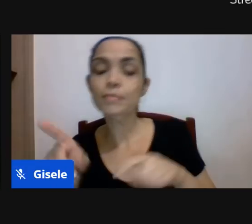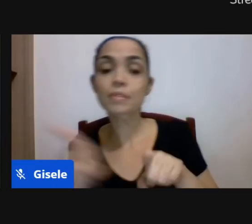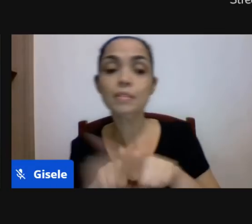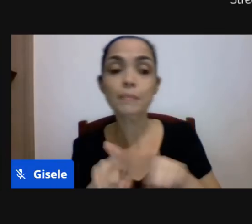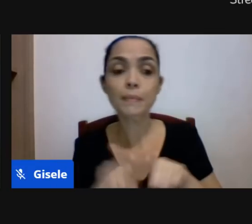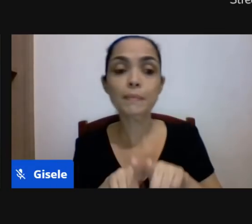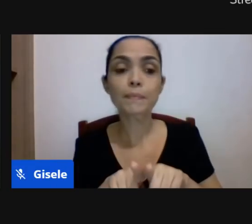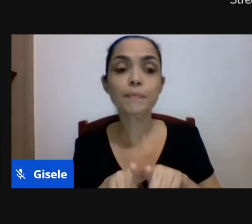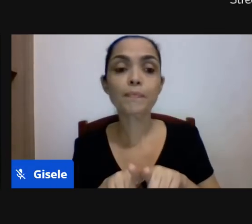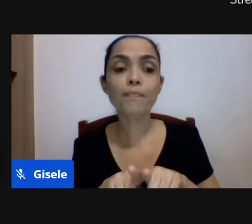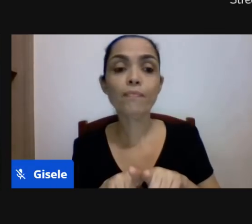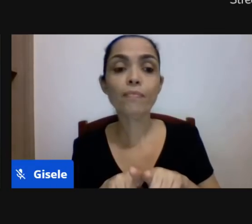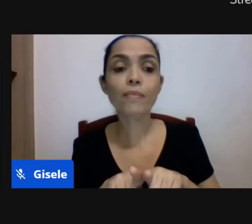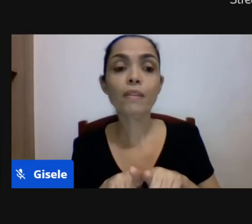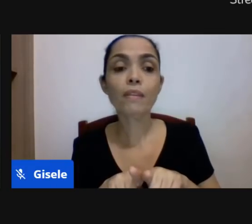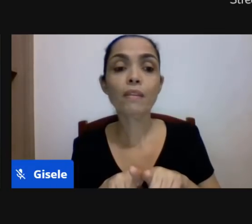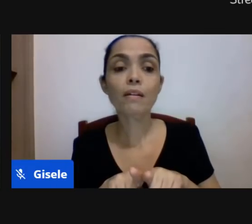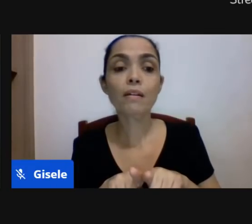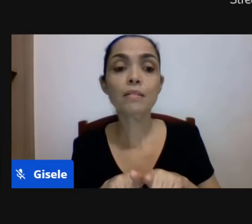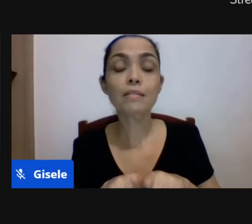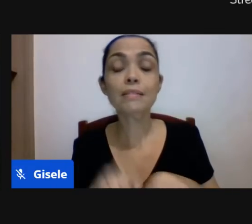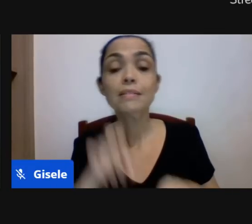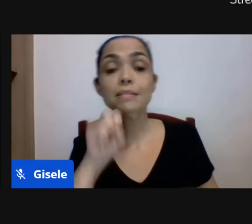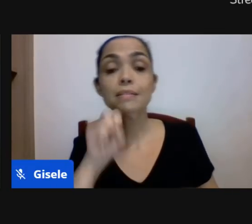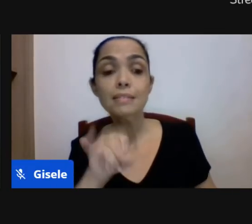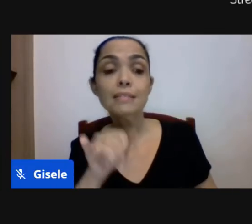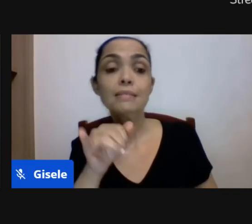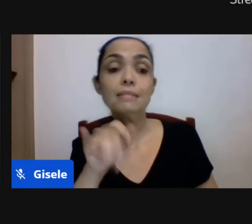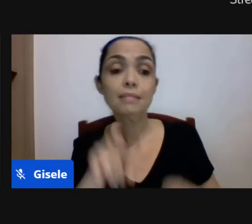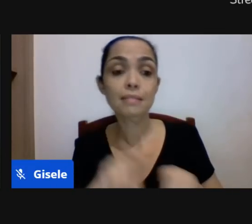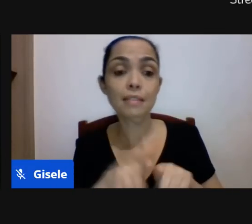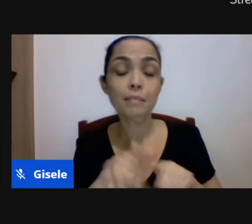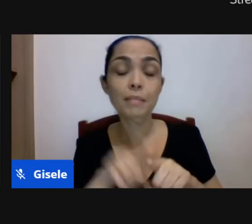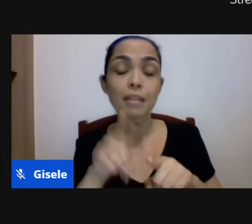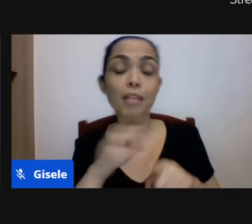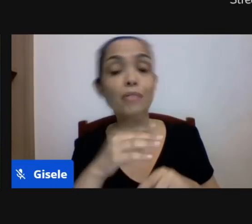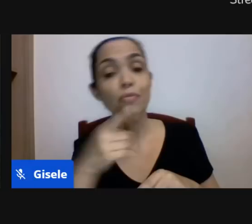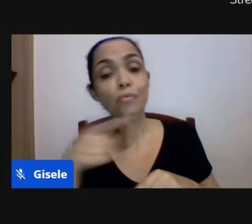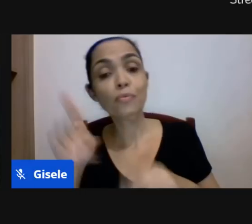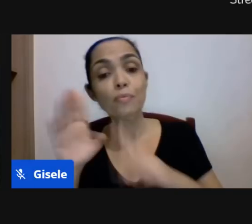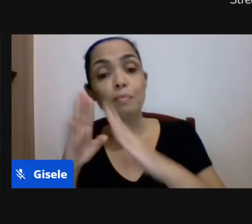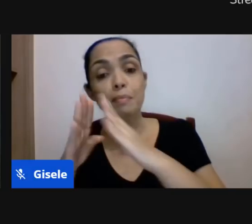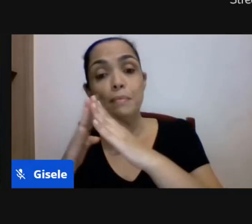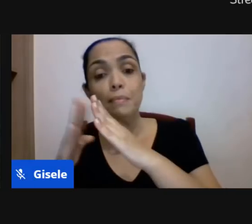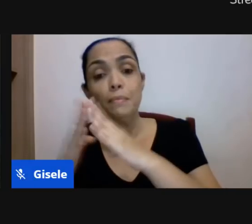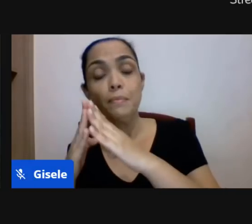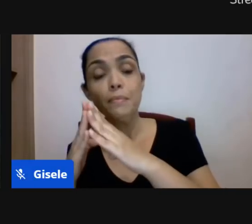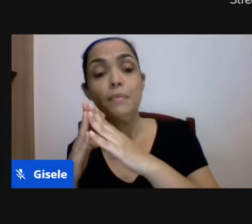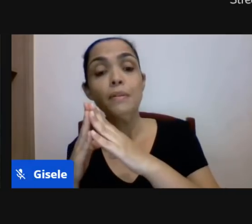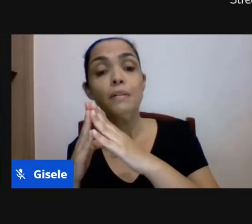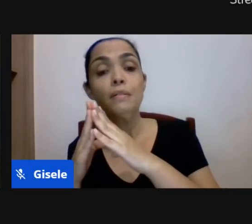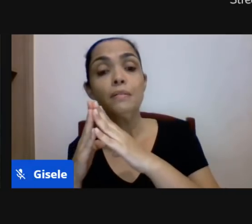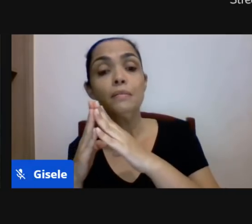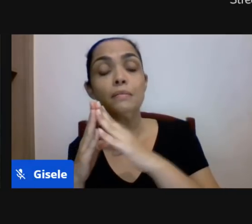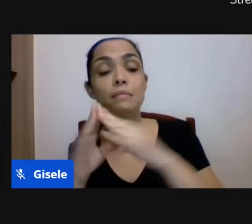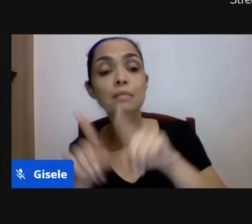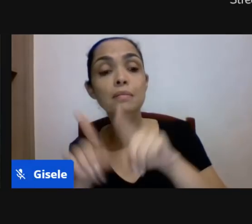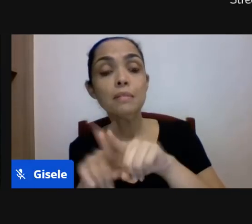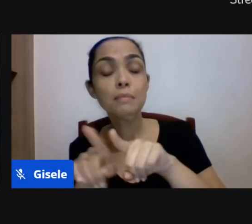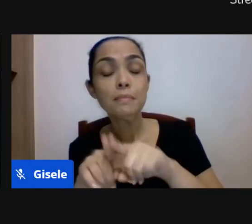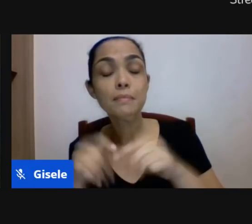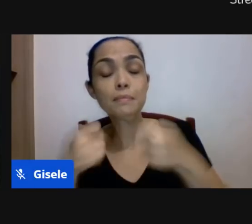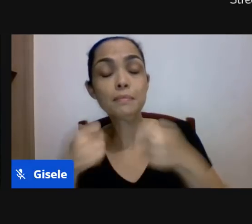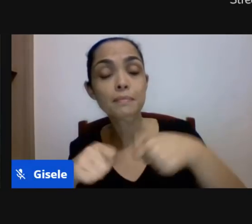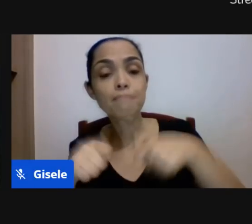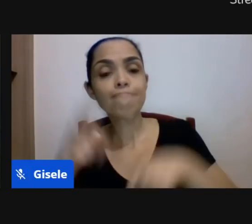imediatamente. De qualquer forma, ainda que essa pessoa vá para a residência a princípio, o ideal é que ela procure o mais breve